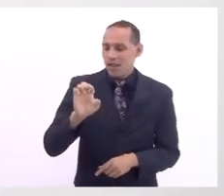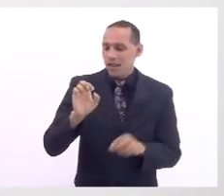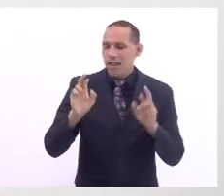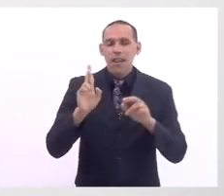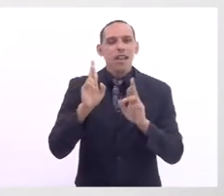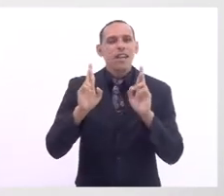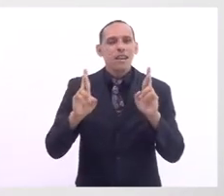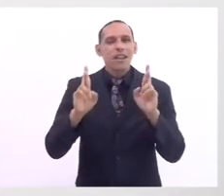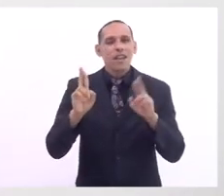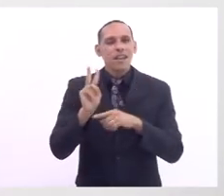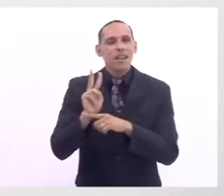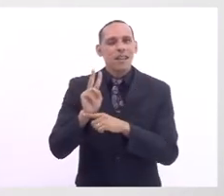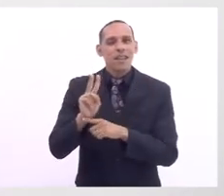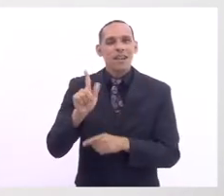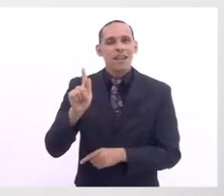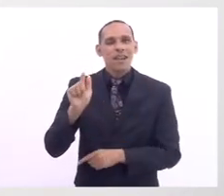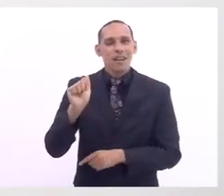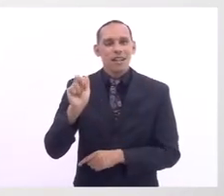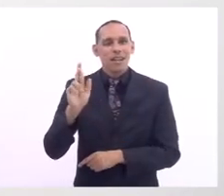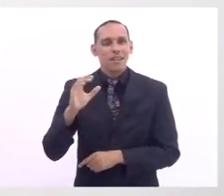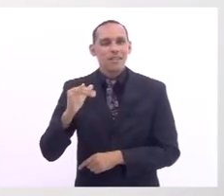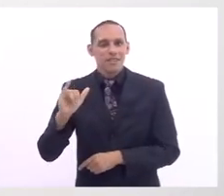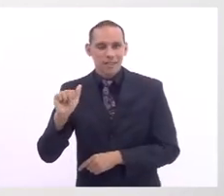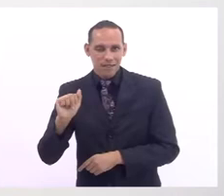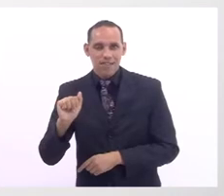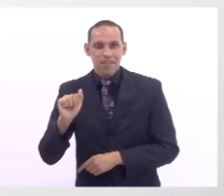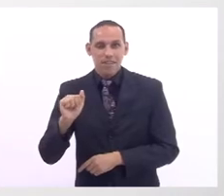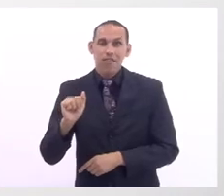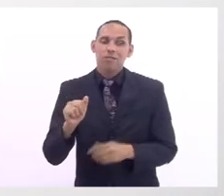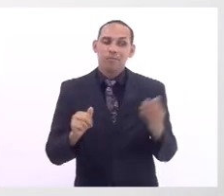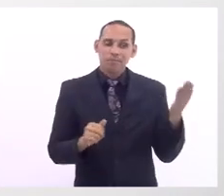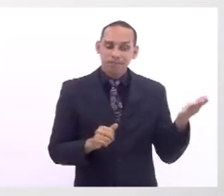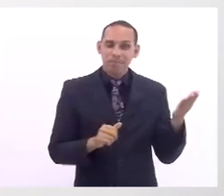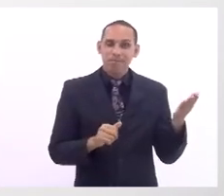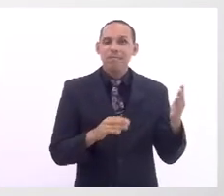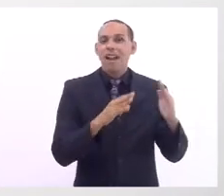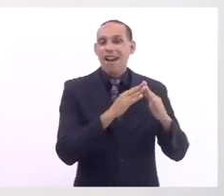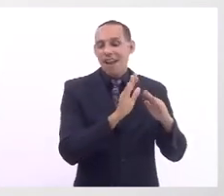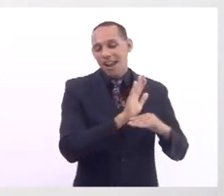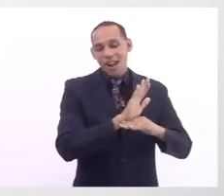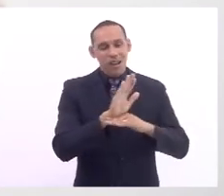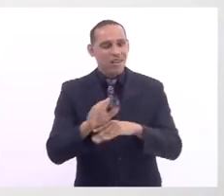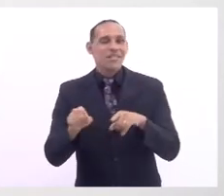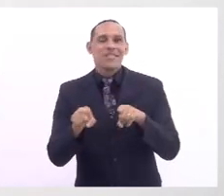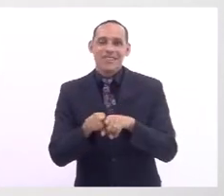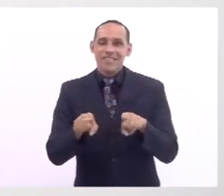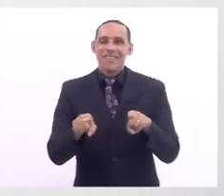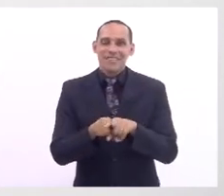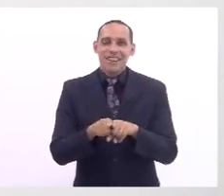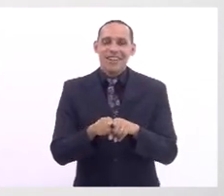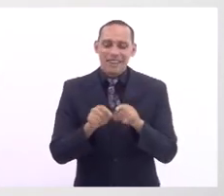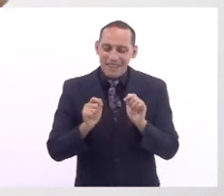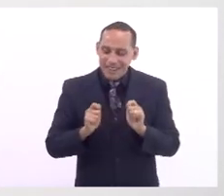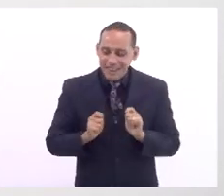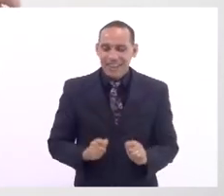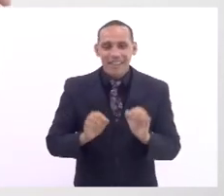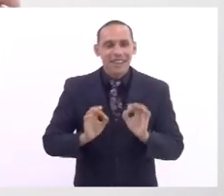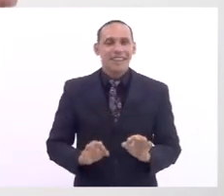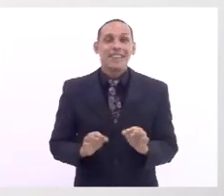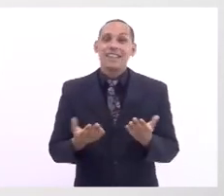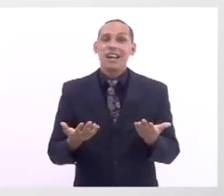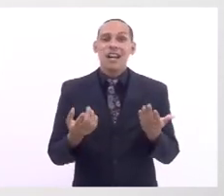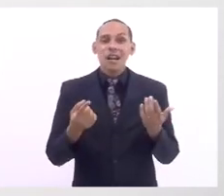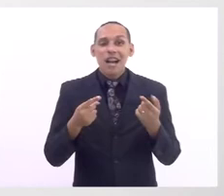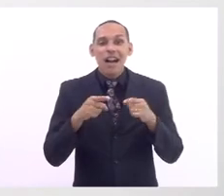e esse pré-vestibular também teve ajuda estrutural efetiva da casa Fluminense Toma